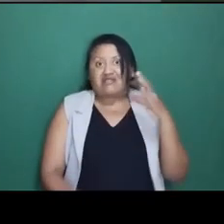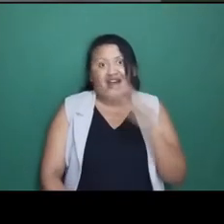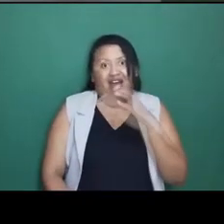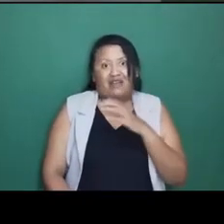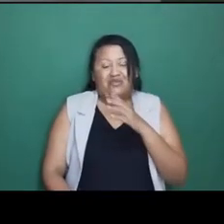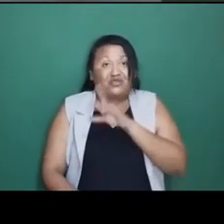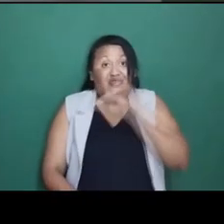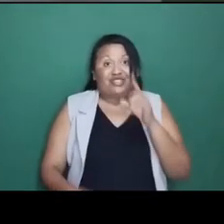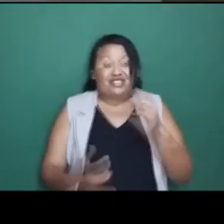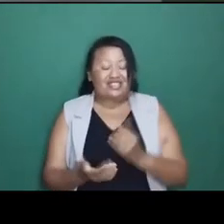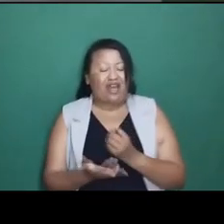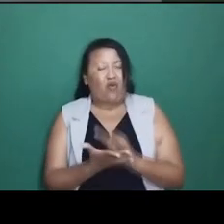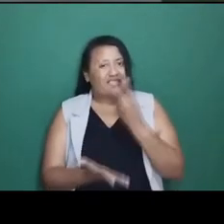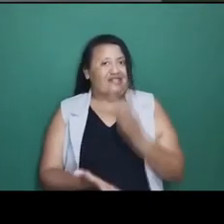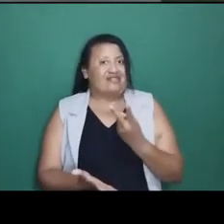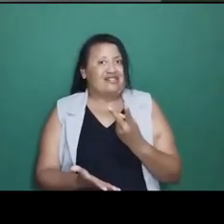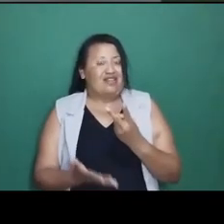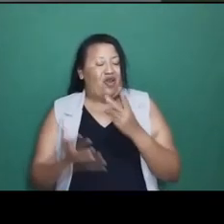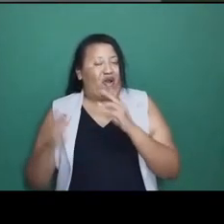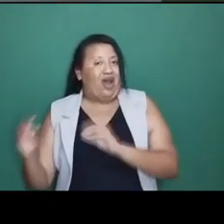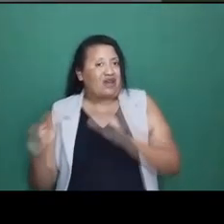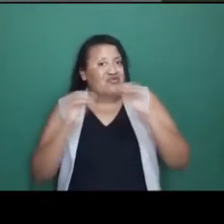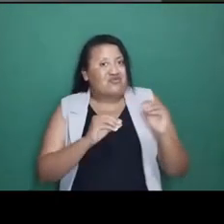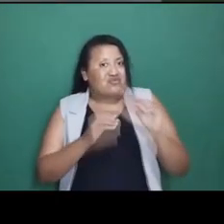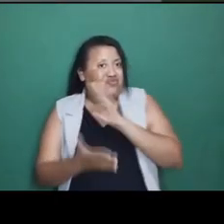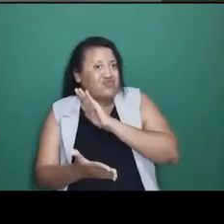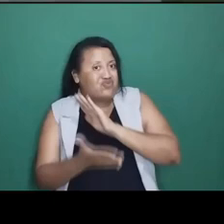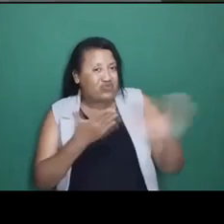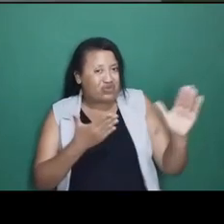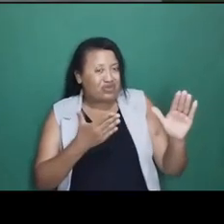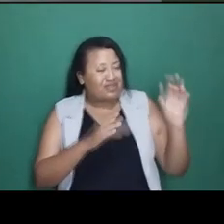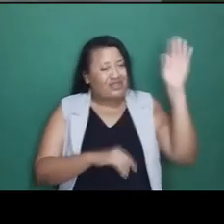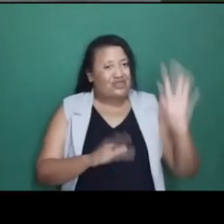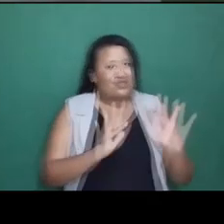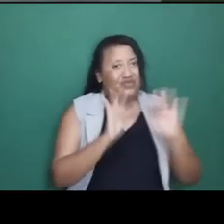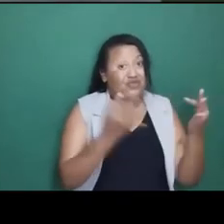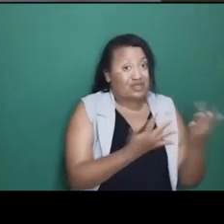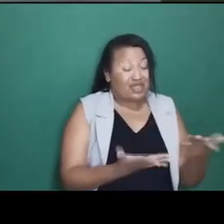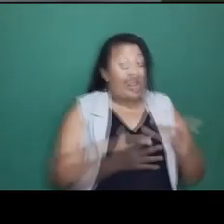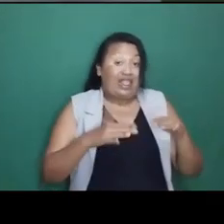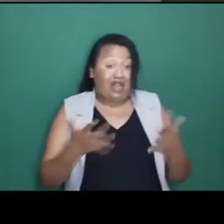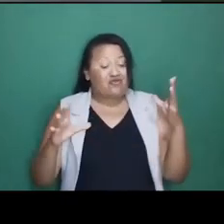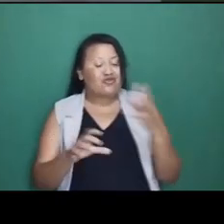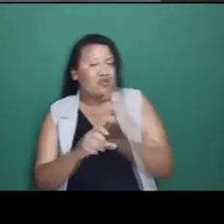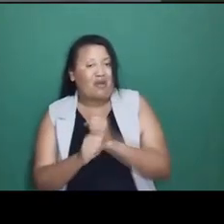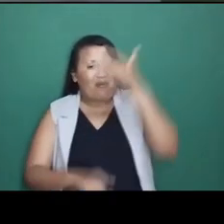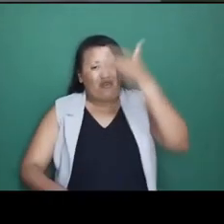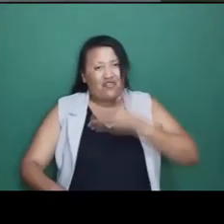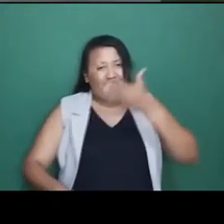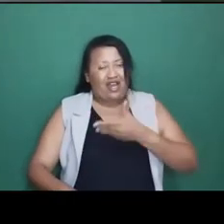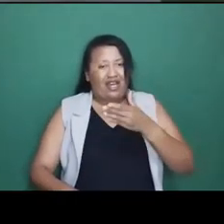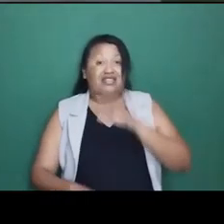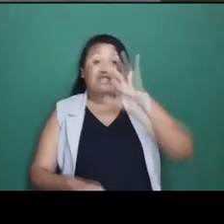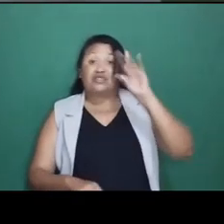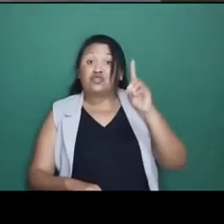antecederam a partida tudo isso se soma para provar que hoje eu sei estava longe de ser um